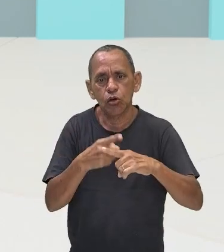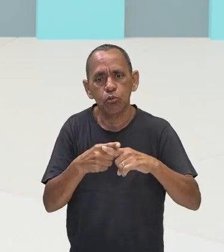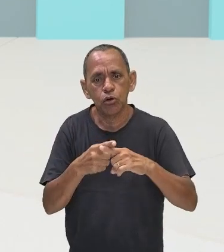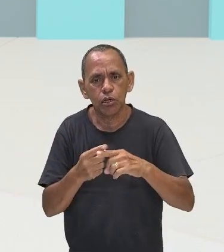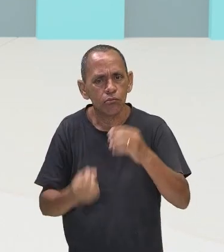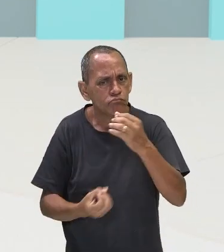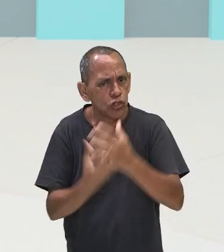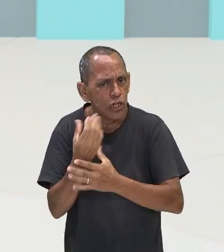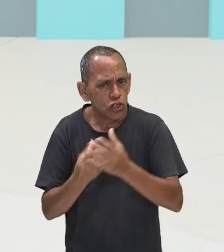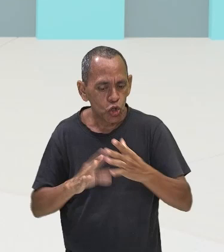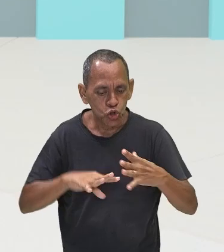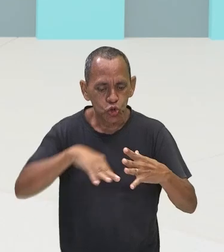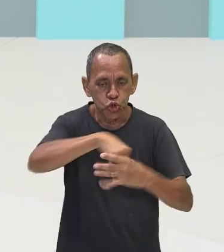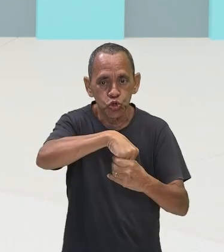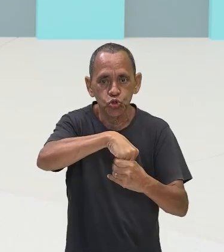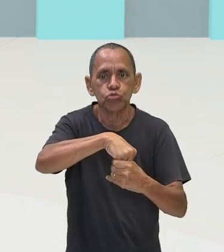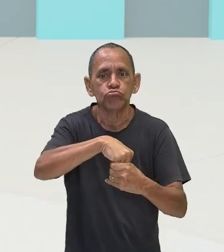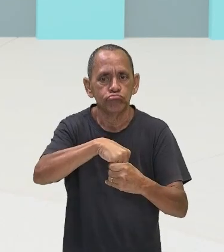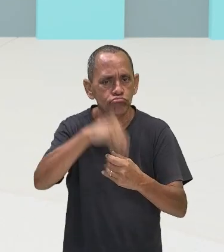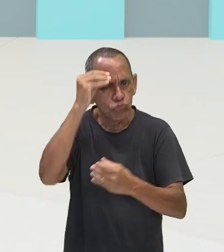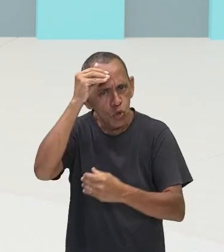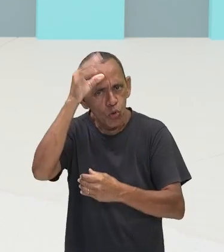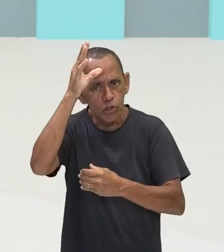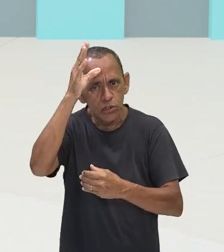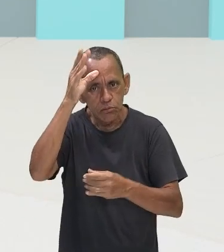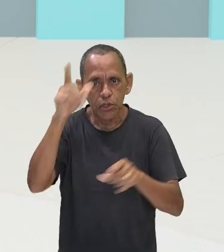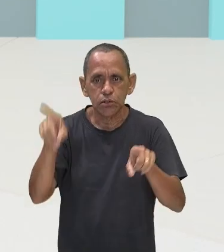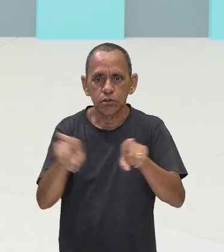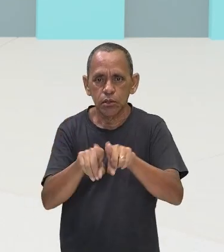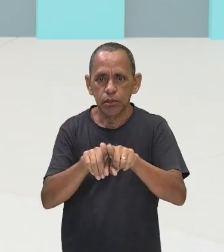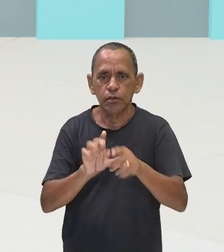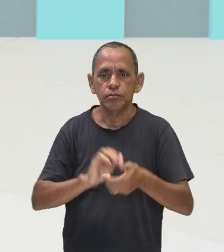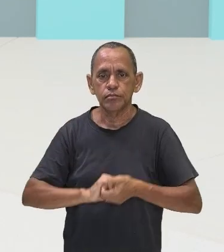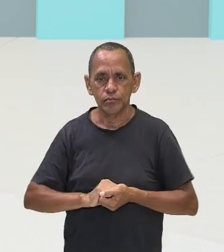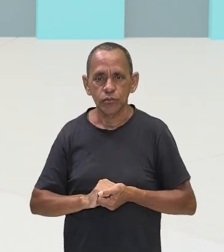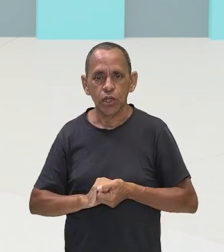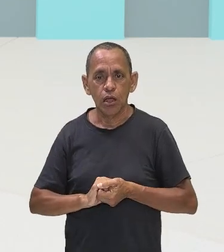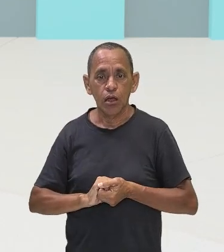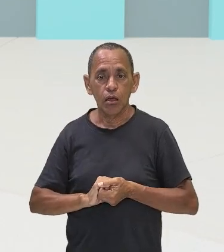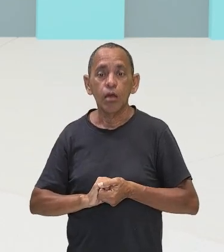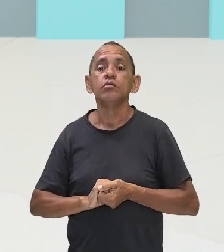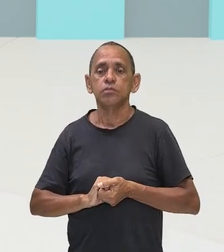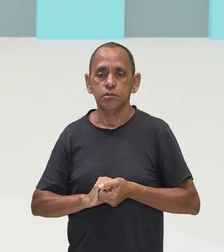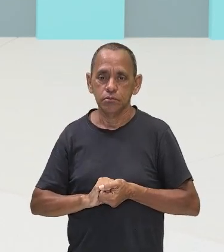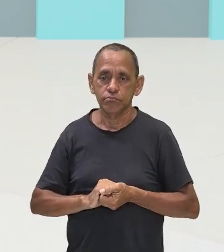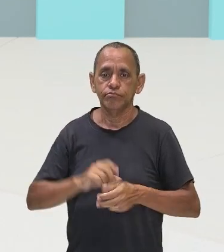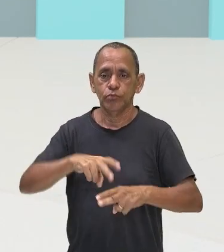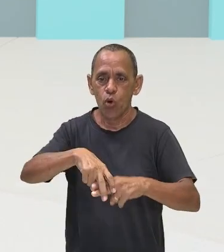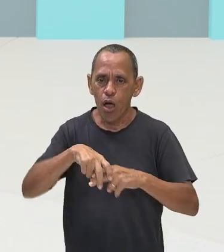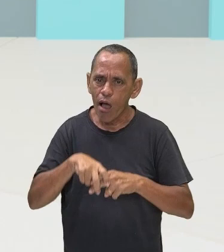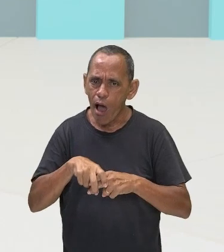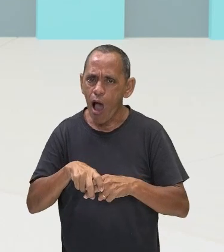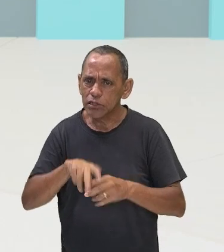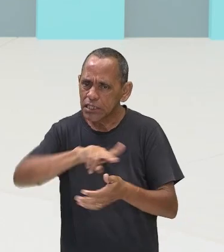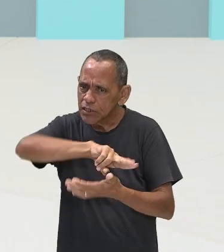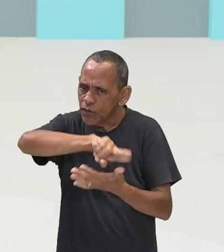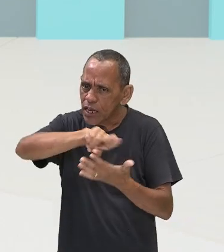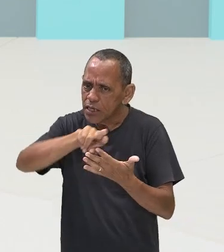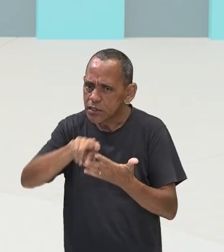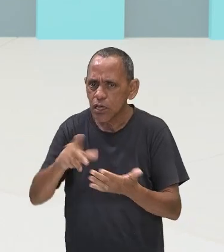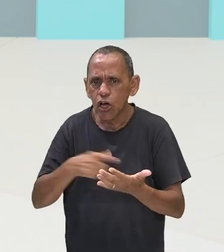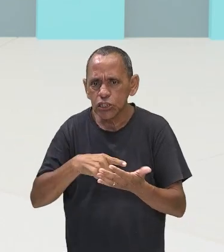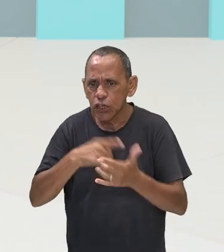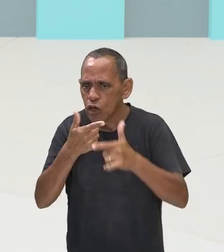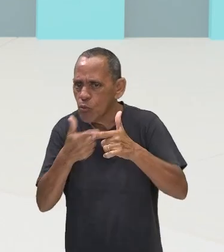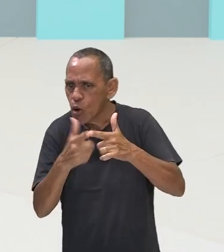um conjunto de conhecimentos. Então, por causa dessa diversidade, aconteceu a consequência. E qual é a consequência? Houve